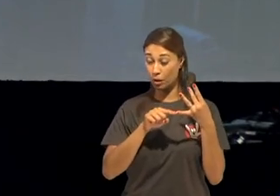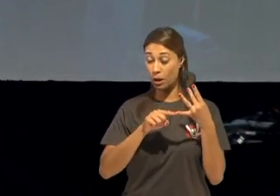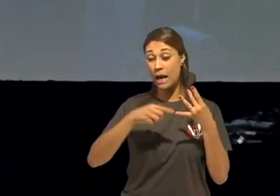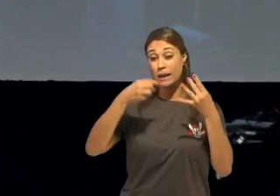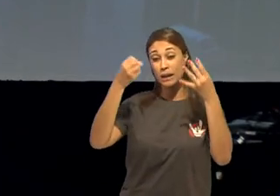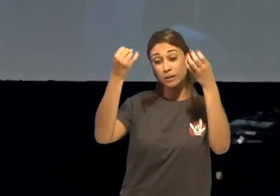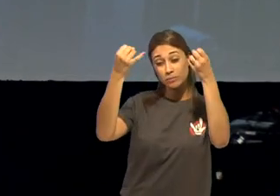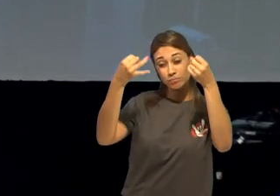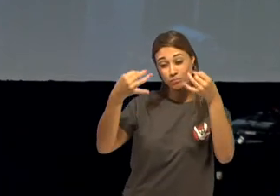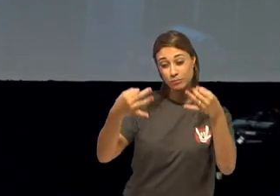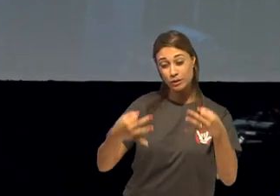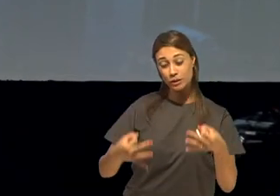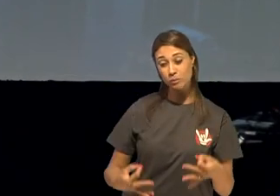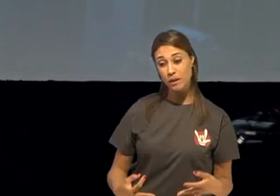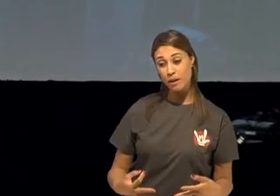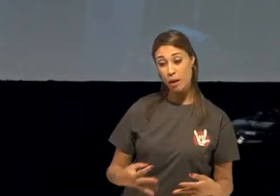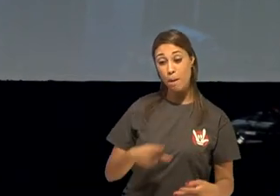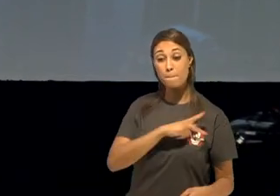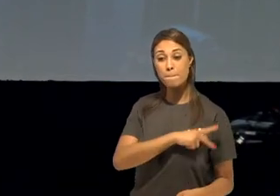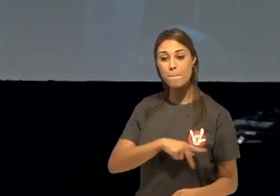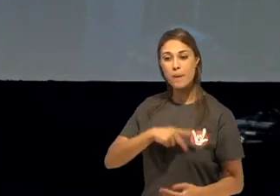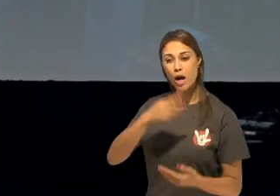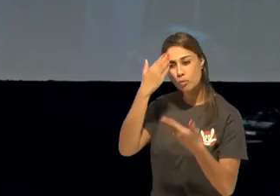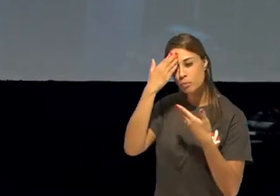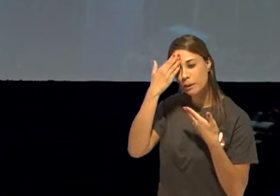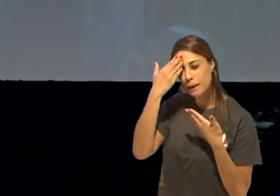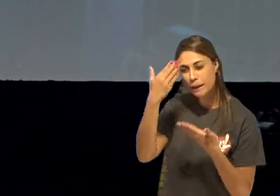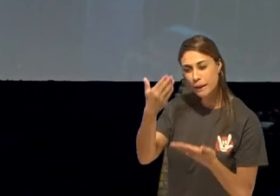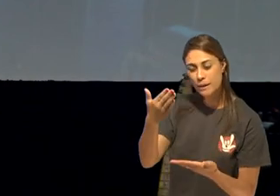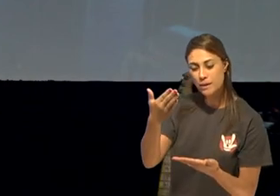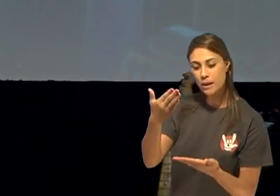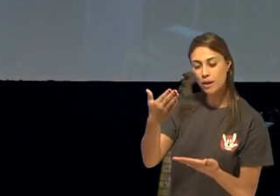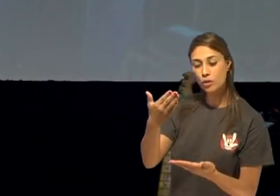carta agradecendo, sabe quem? Demas.